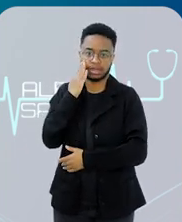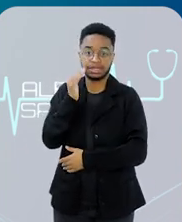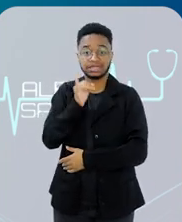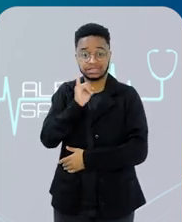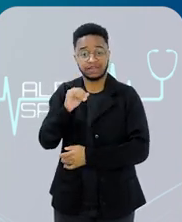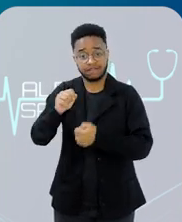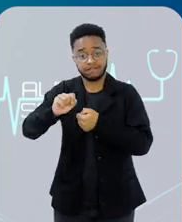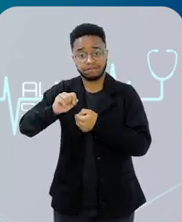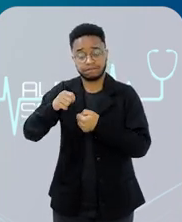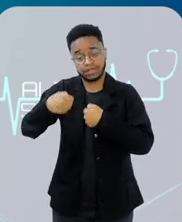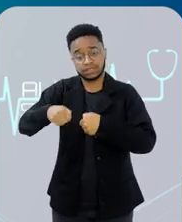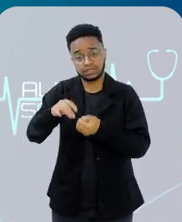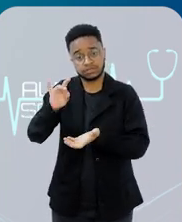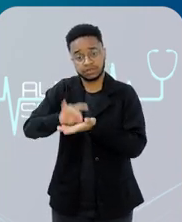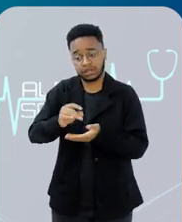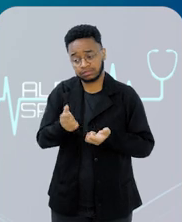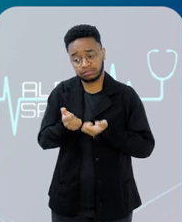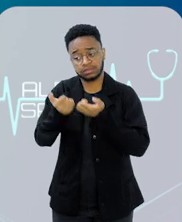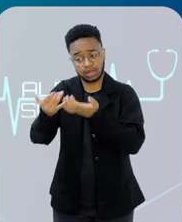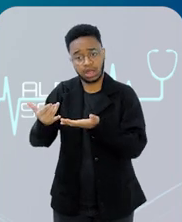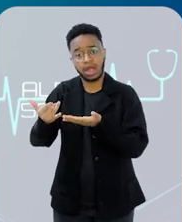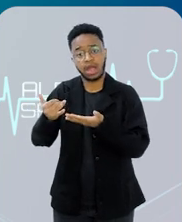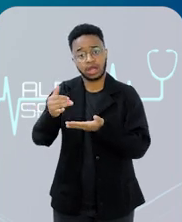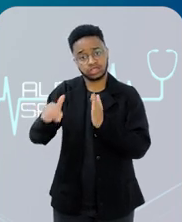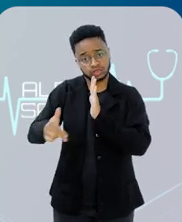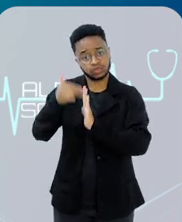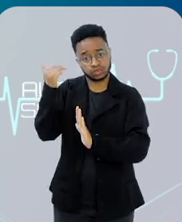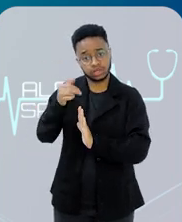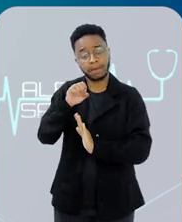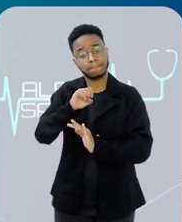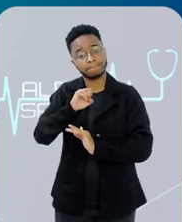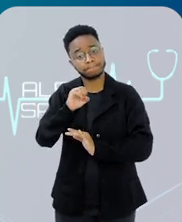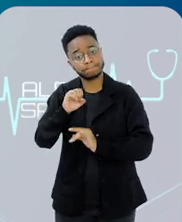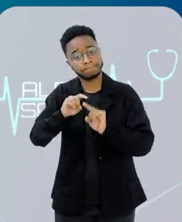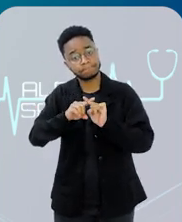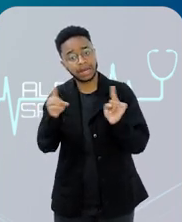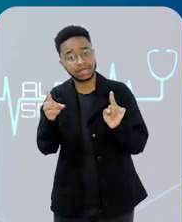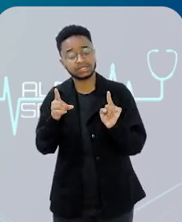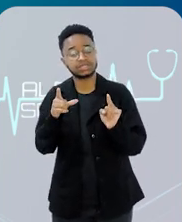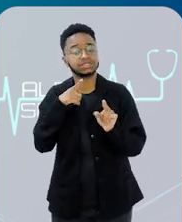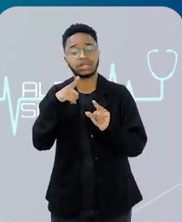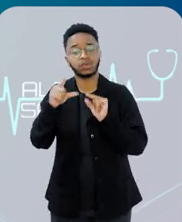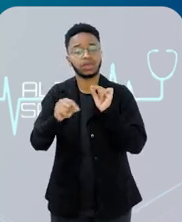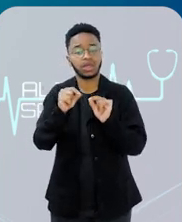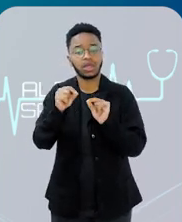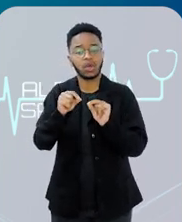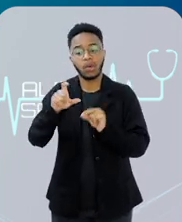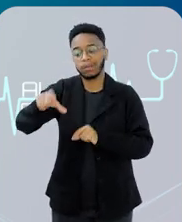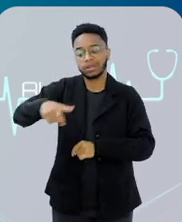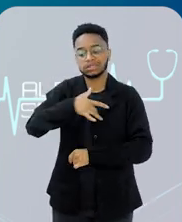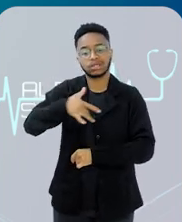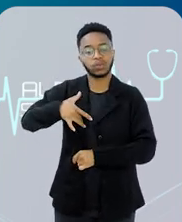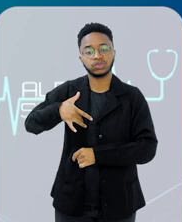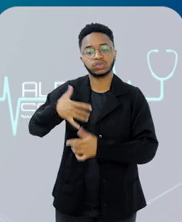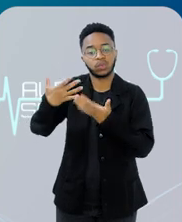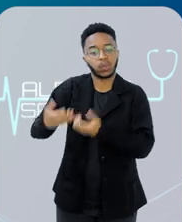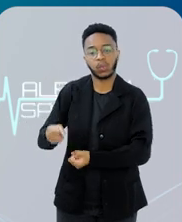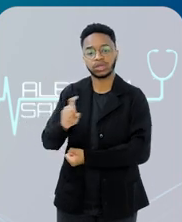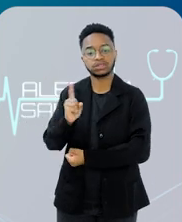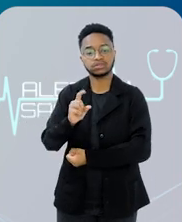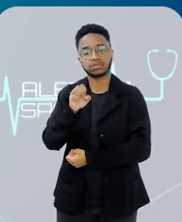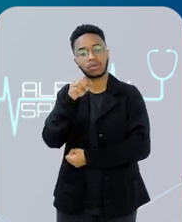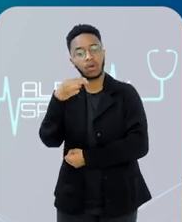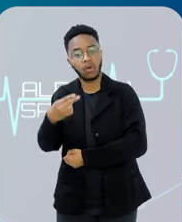entre prover o benefício para o paciente, mas ter em contrapartida a contraindicação de um plano de saúde ou mesmo até de